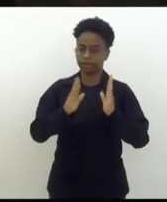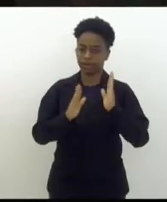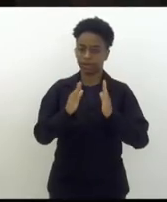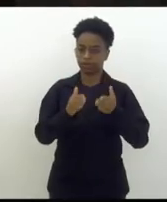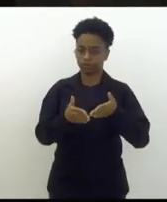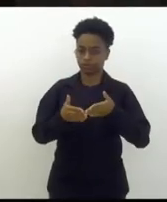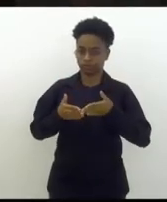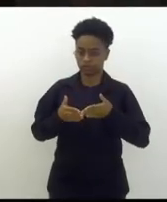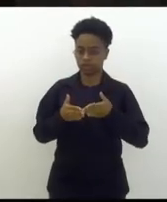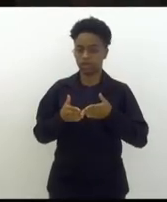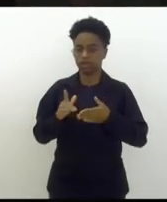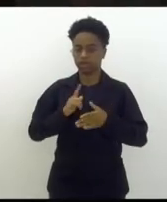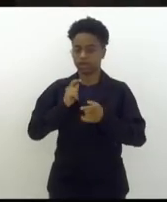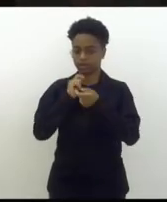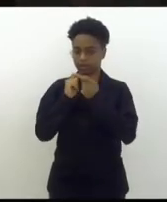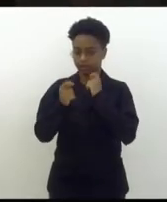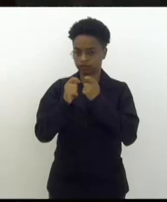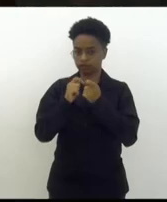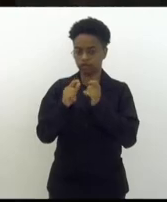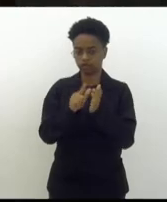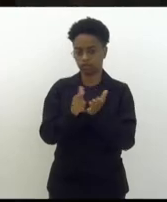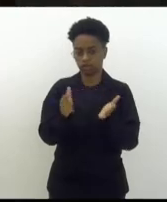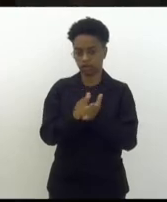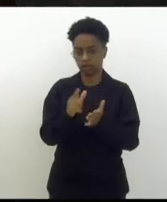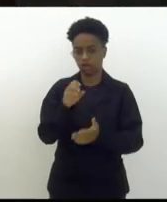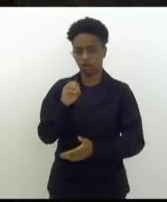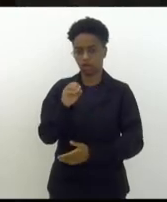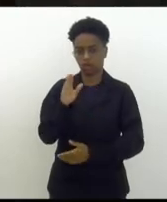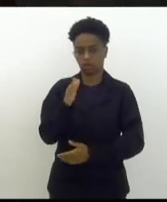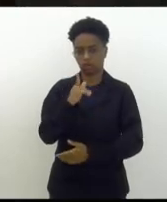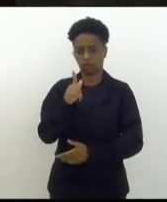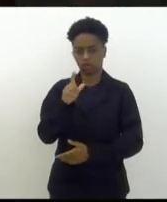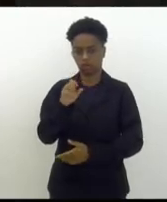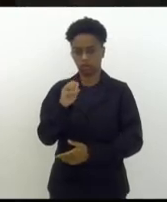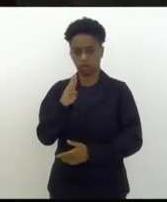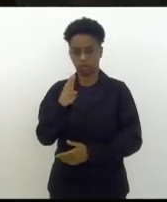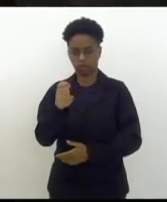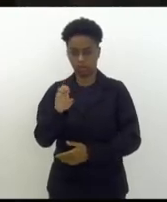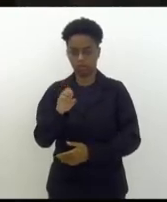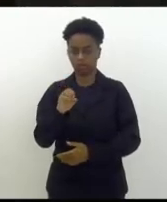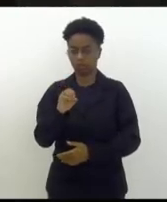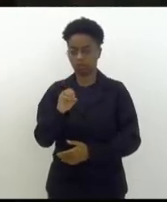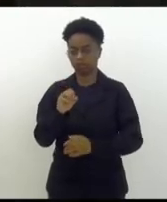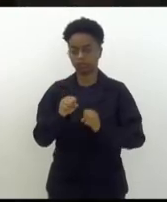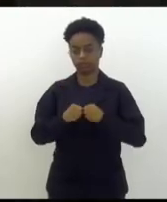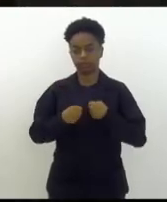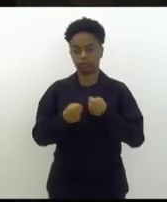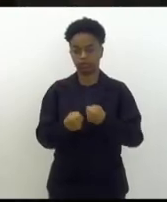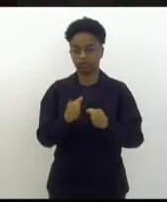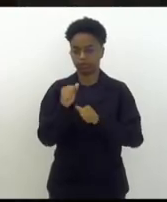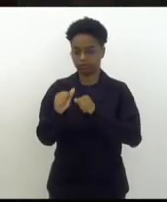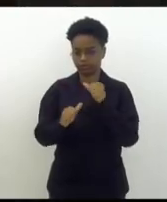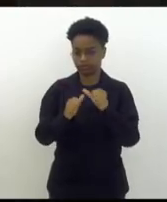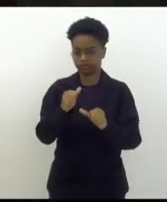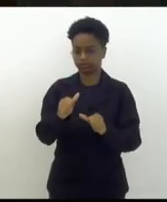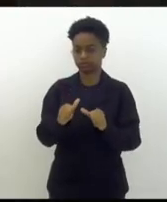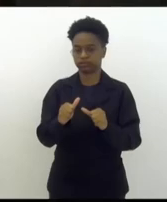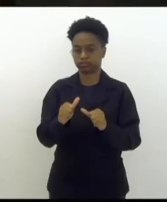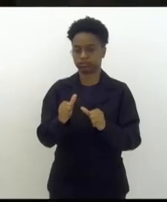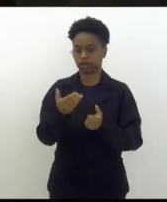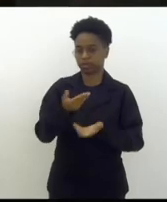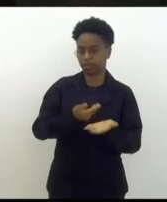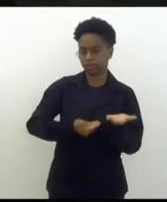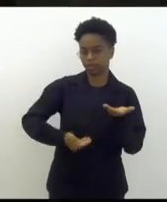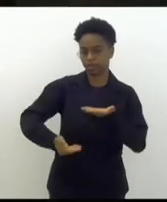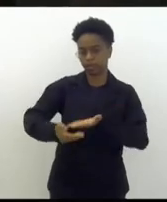que concedeu o jornal O Globo tem defendido essa alteração do trâmite